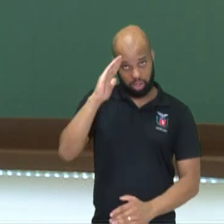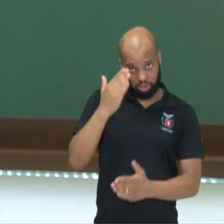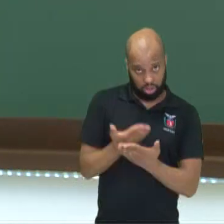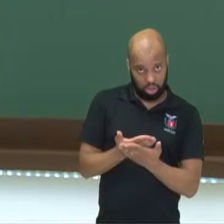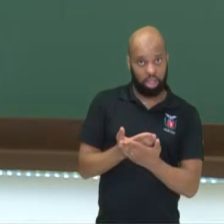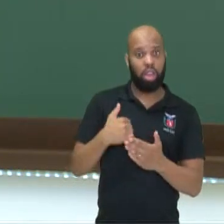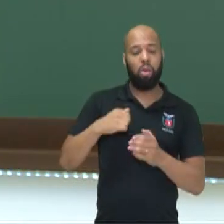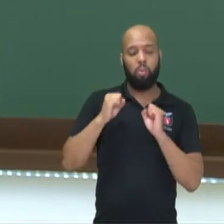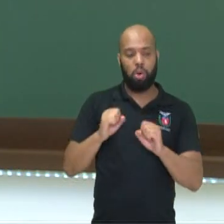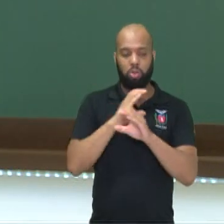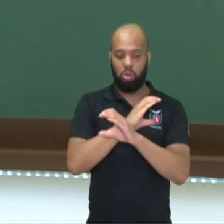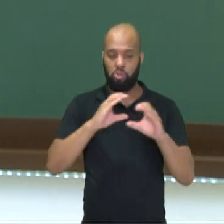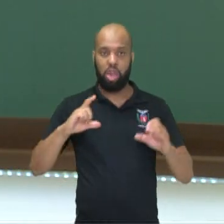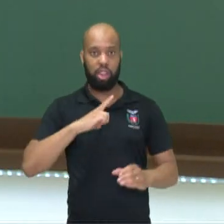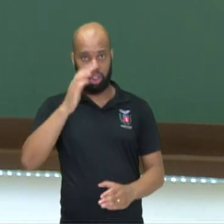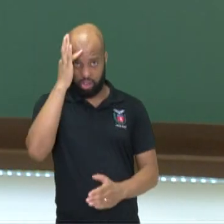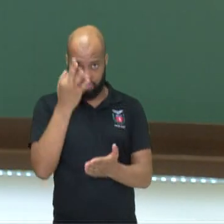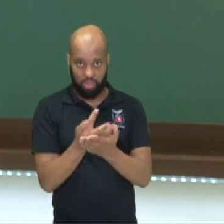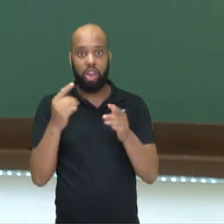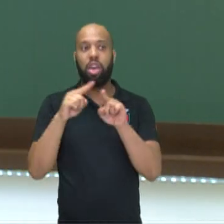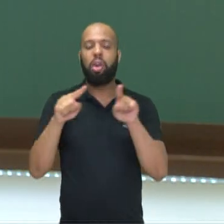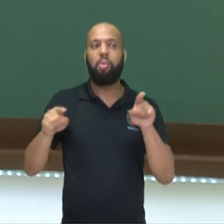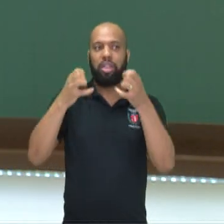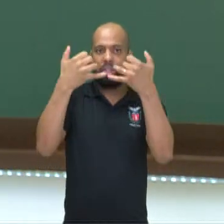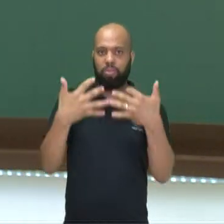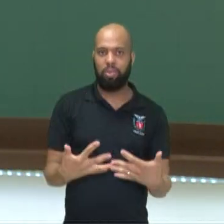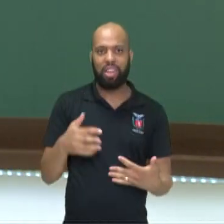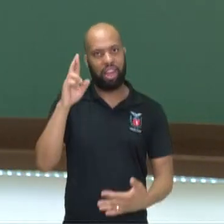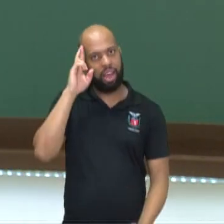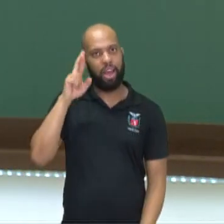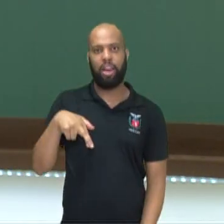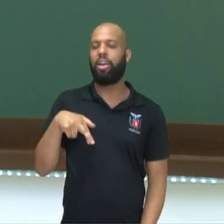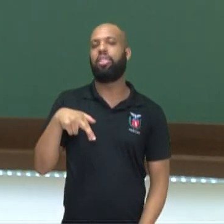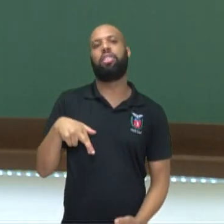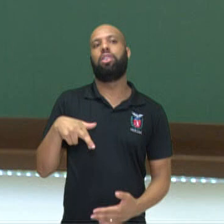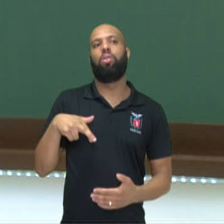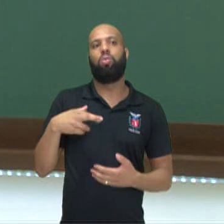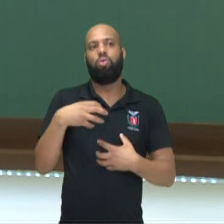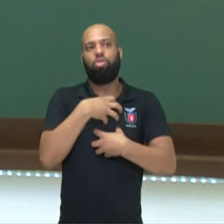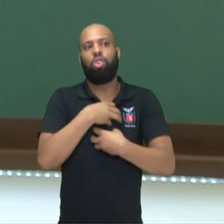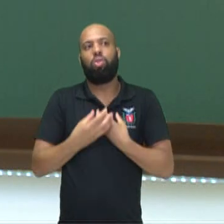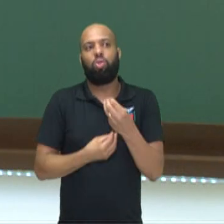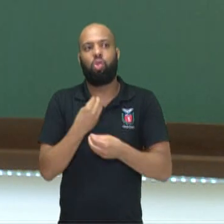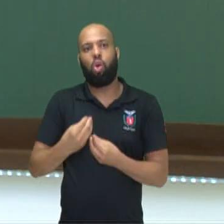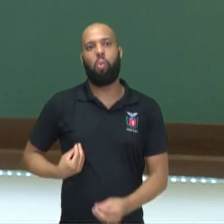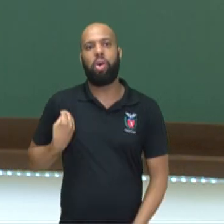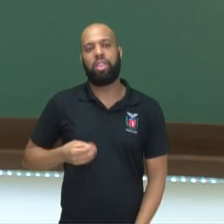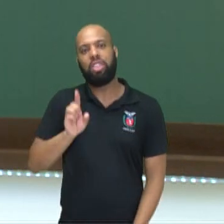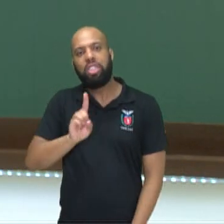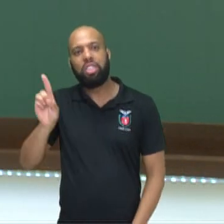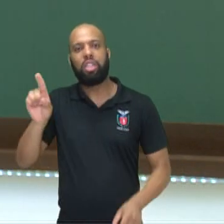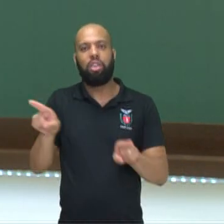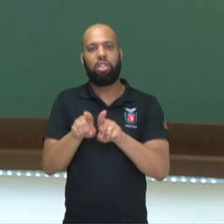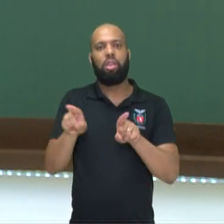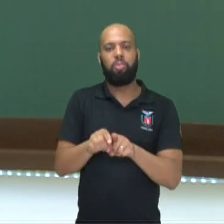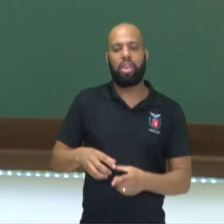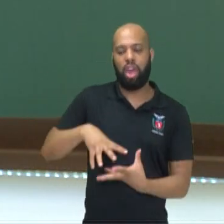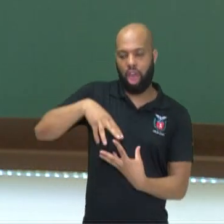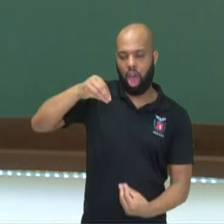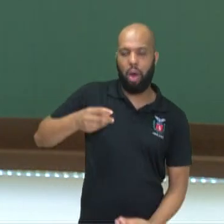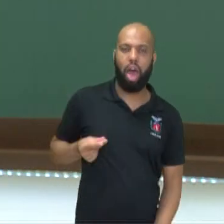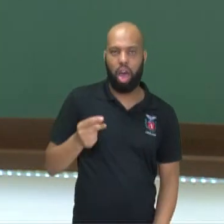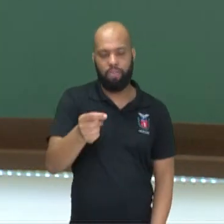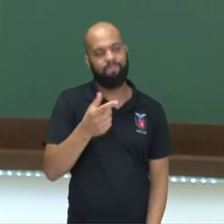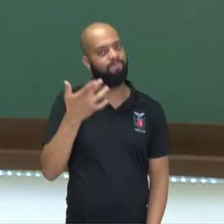até confiar, ter fé, porém explicar racionalmente a existência de Deus, a imortalidade da